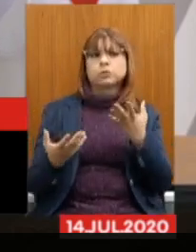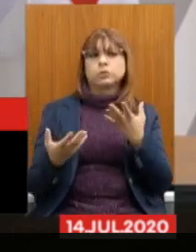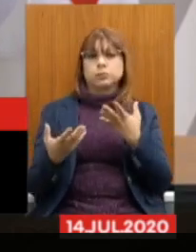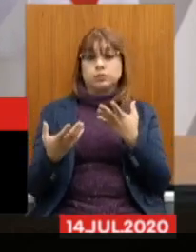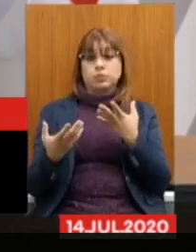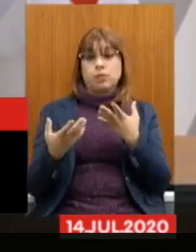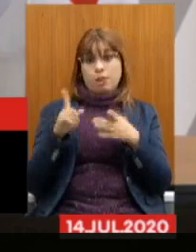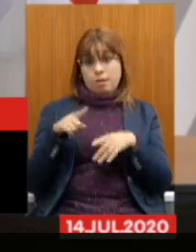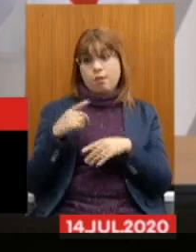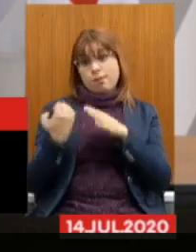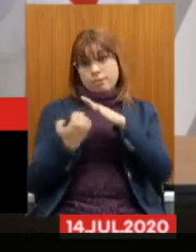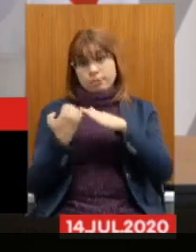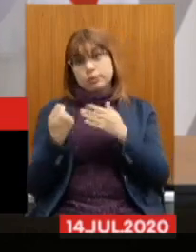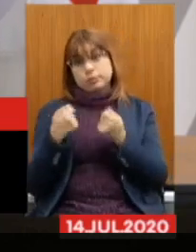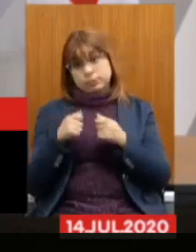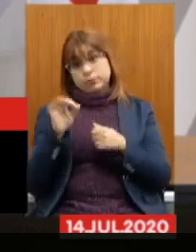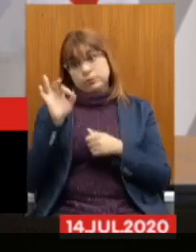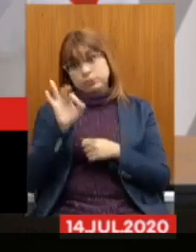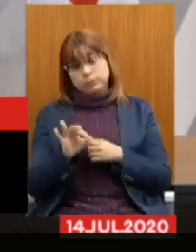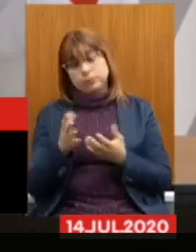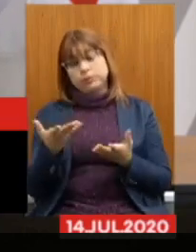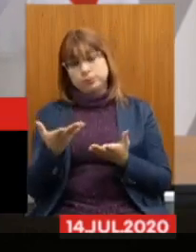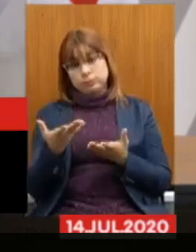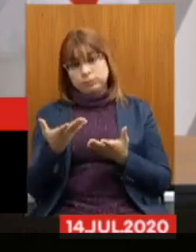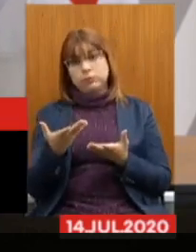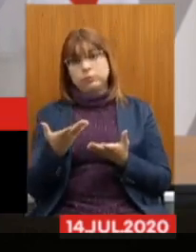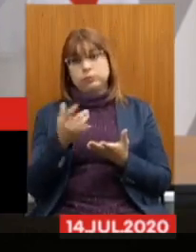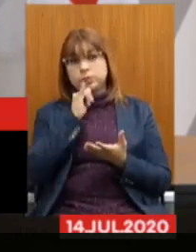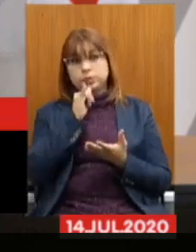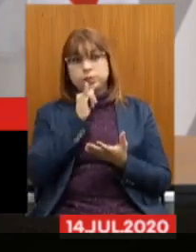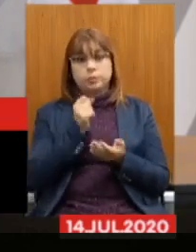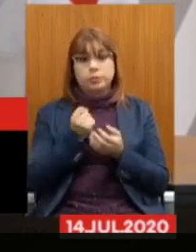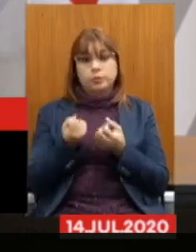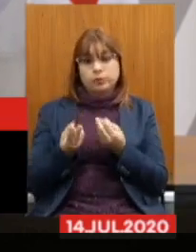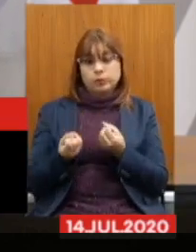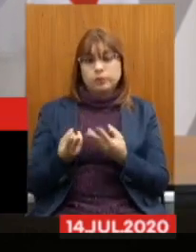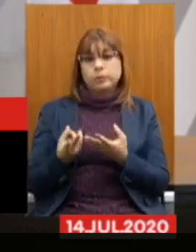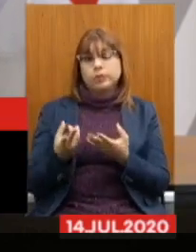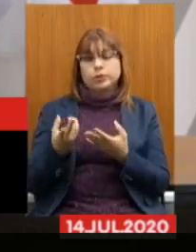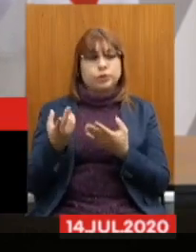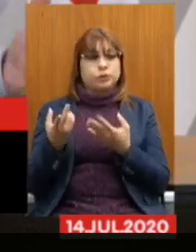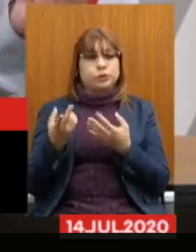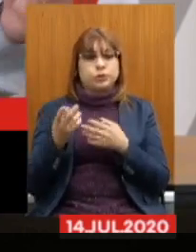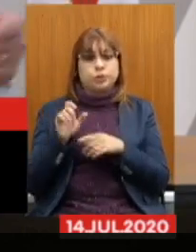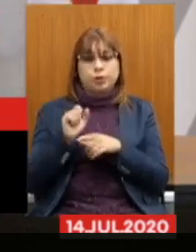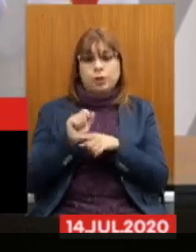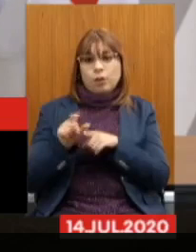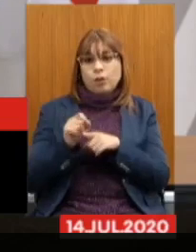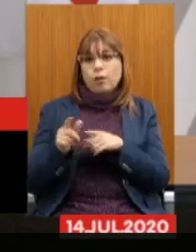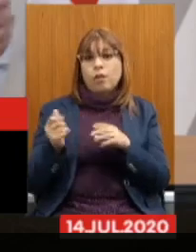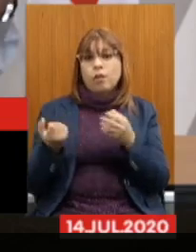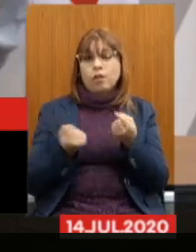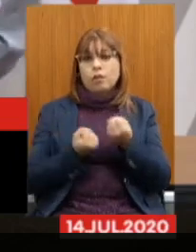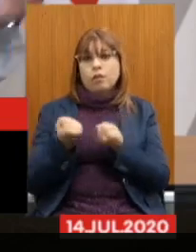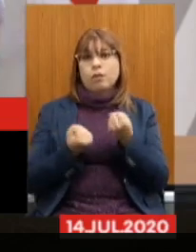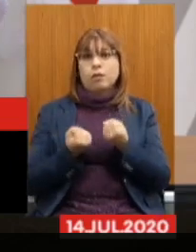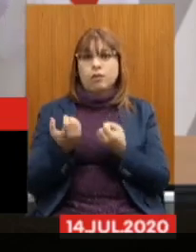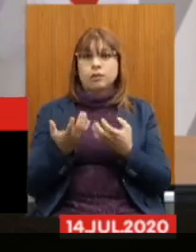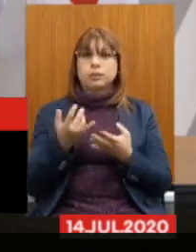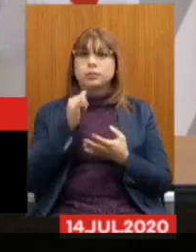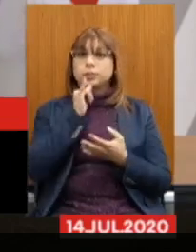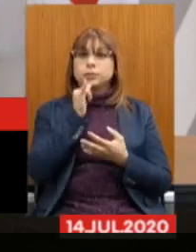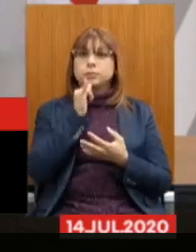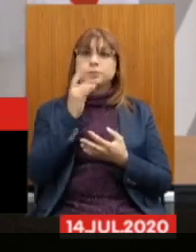desonerado ou com diminuição de impostos, como as locadoras de automóveis instaladas no Estado. Nesse eu faço uma parte,